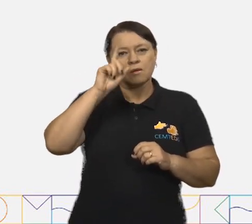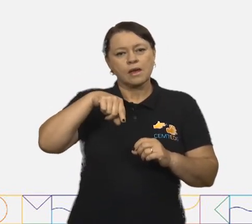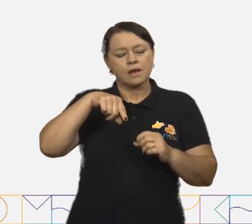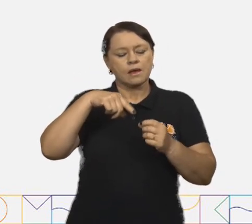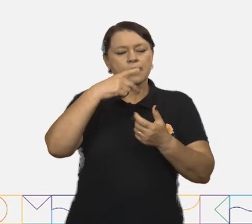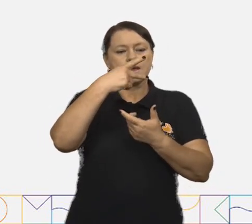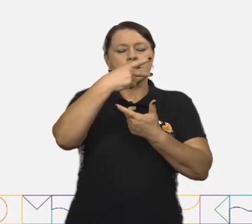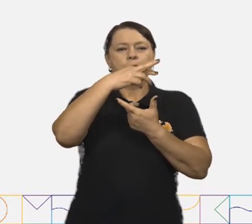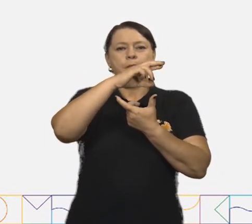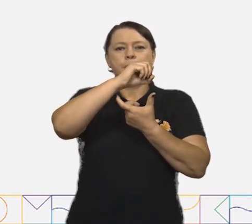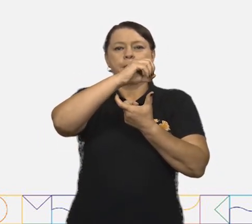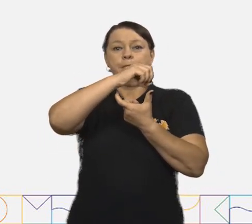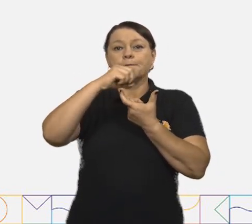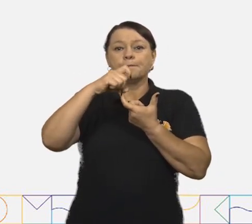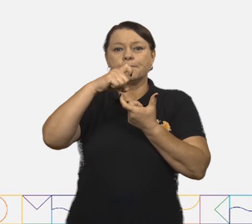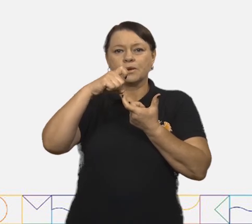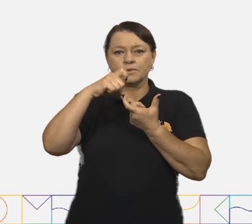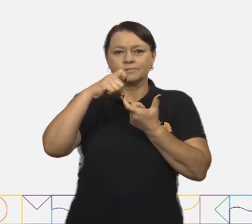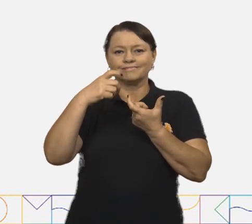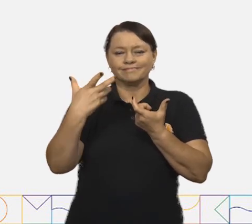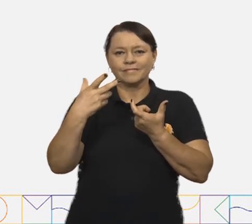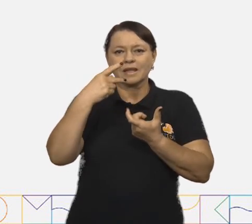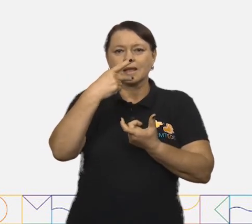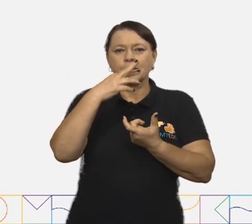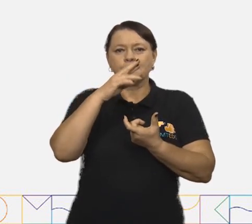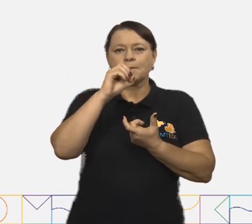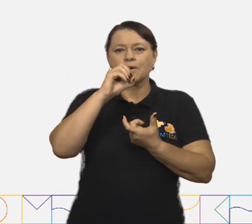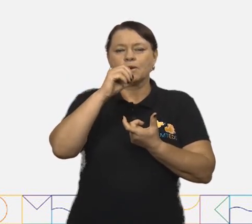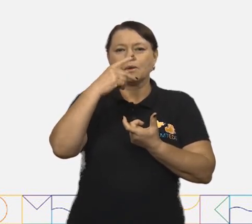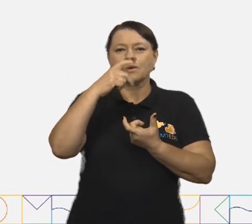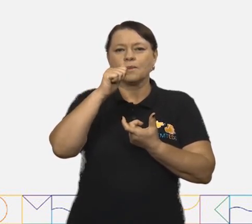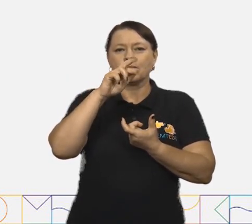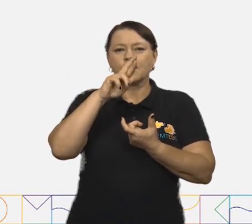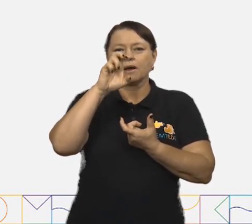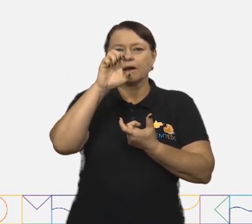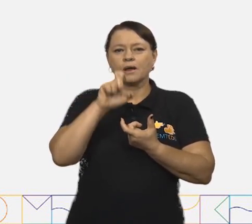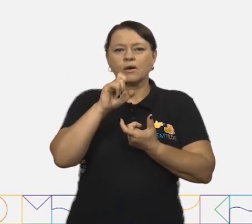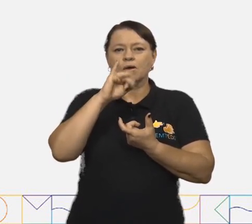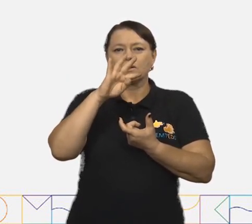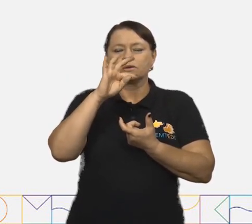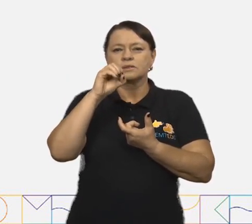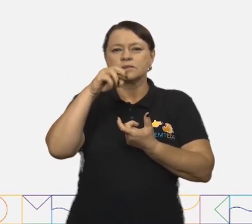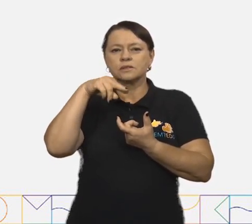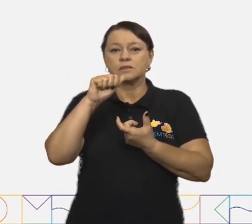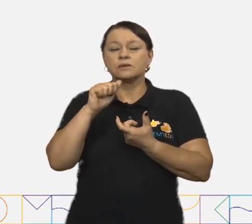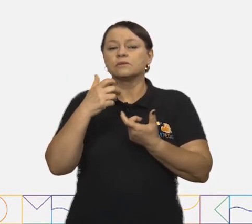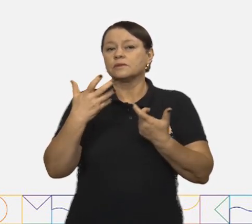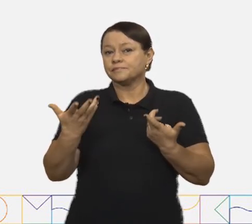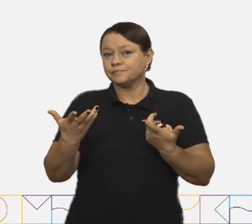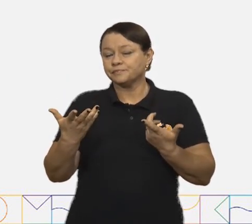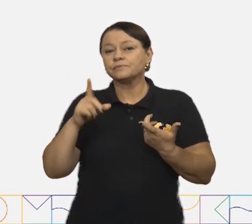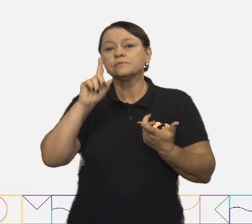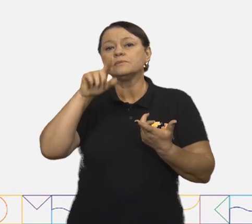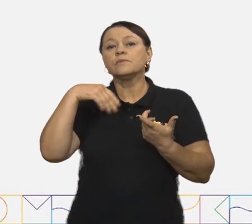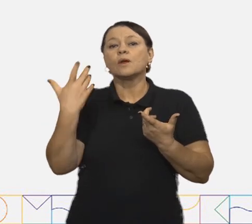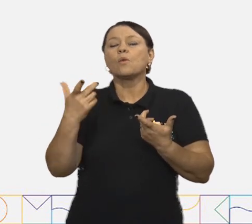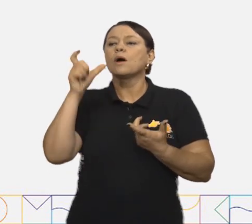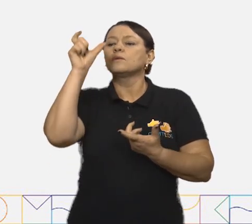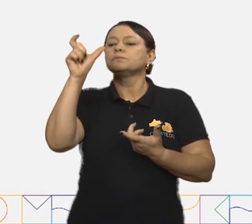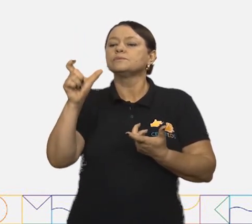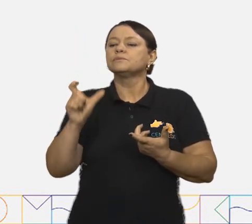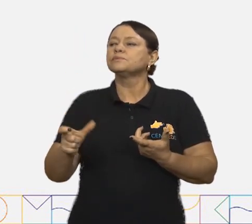palavra sem o devido acento. O interesse humano em registrar movimentos é muito